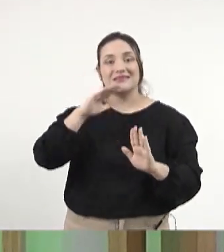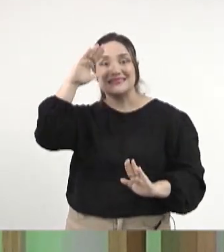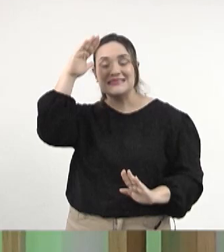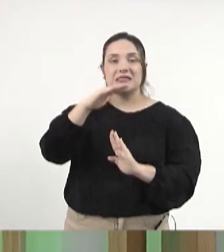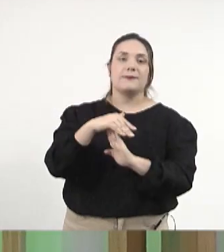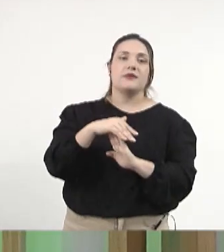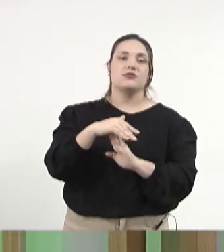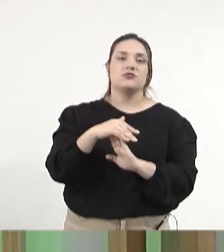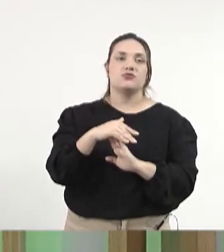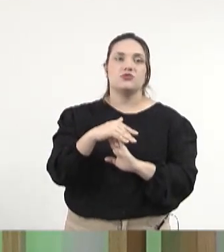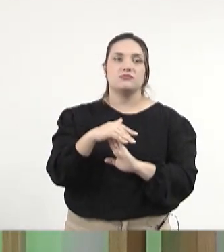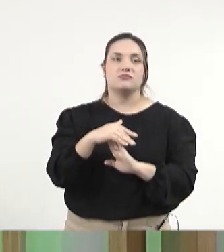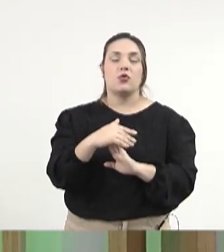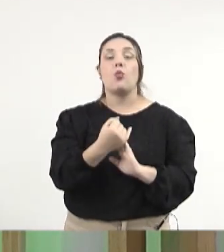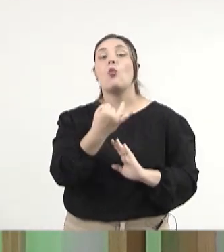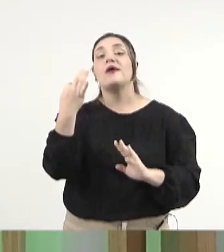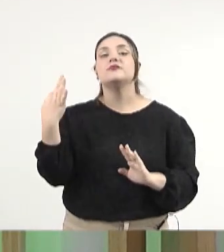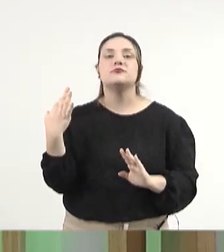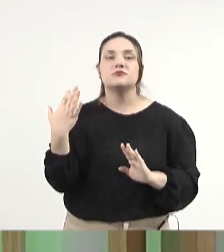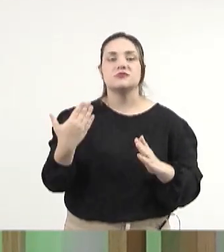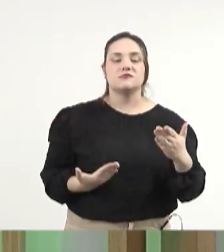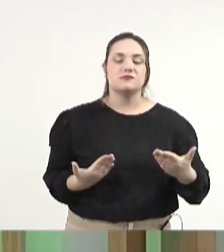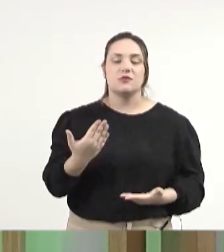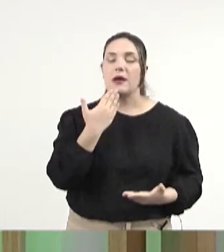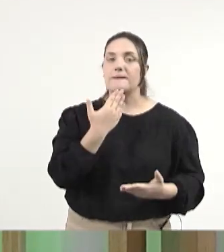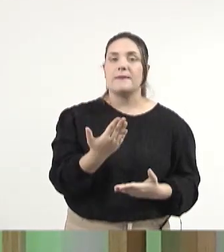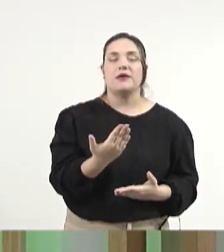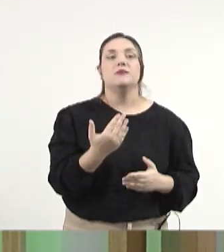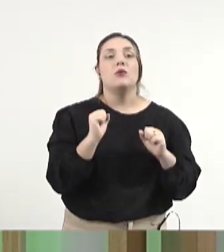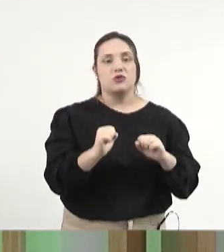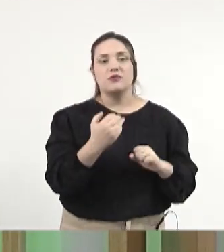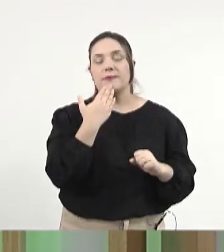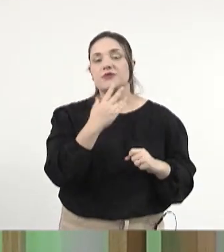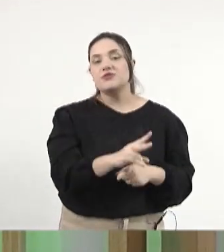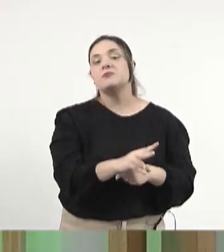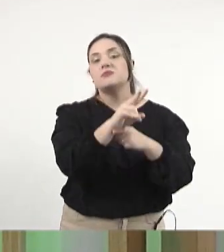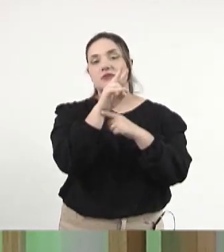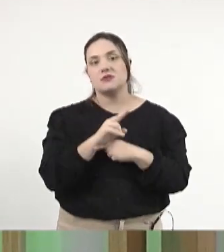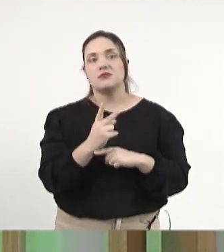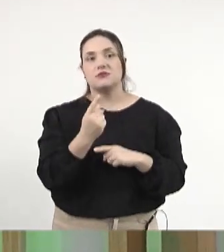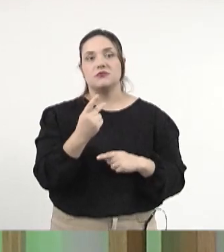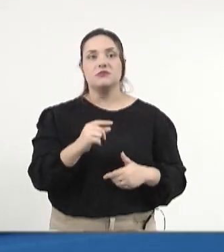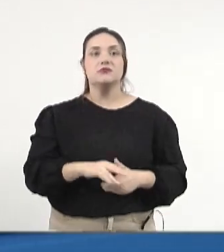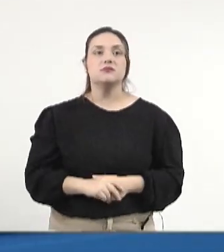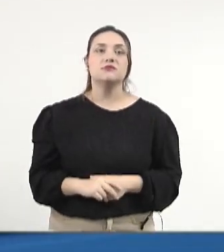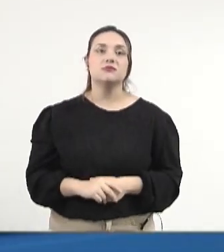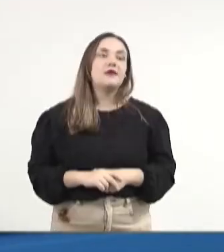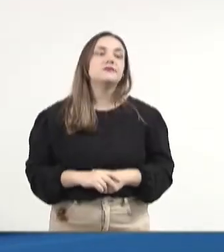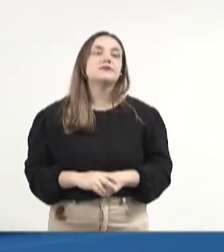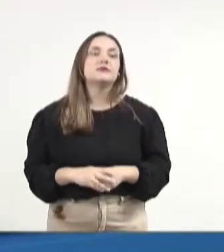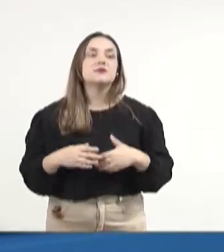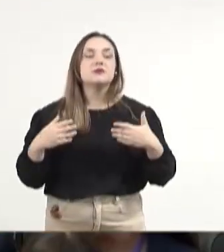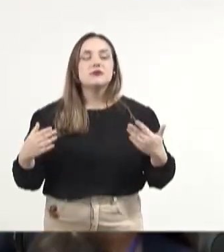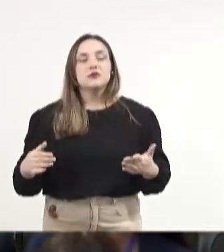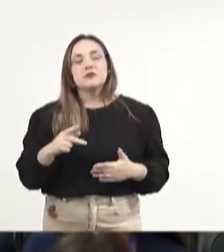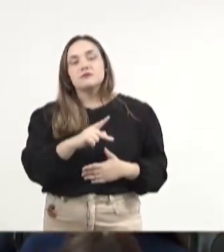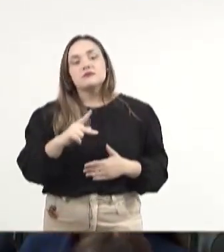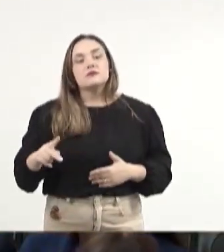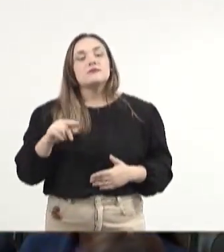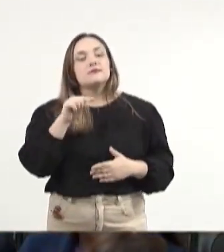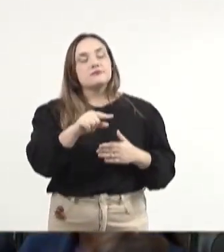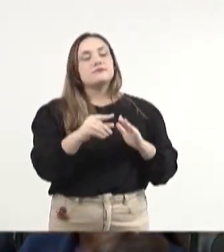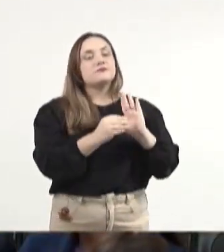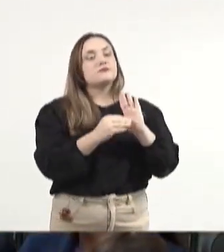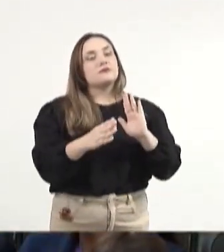da margem que esses servidores podem obter junto aos bancos, então, empréstimo consignado. Essa